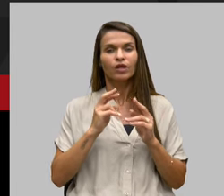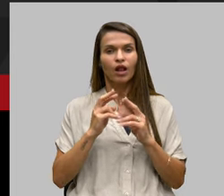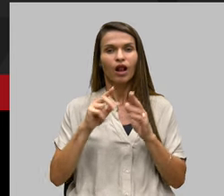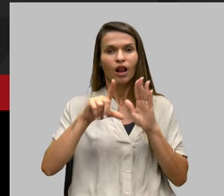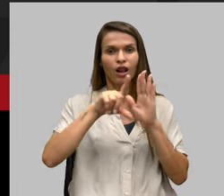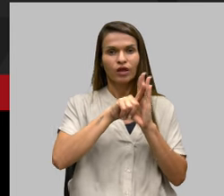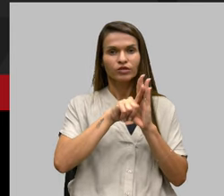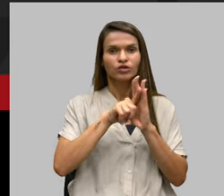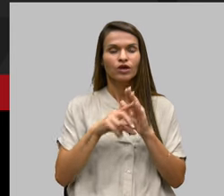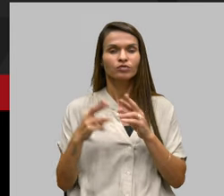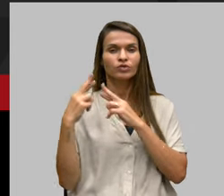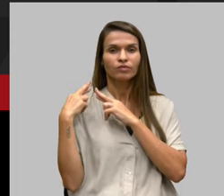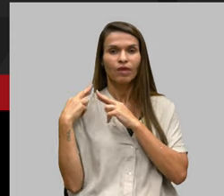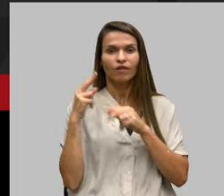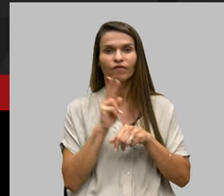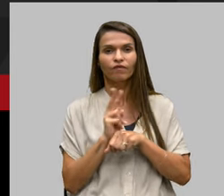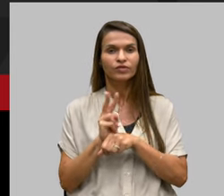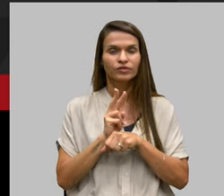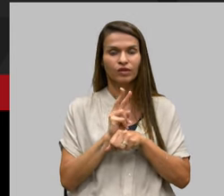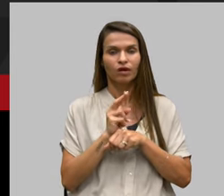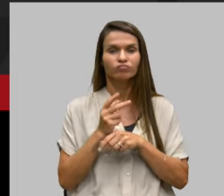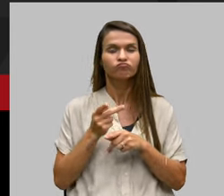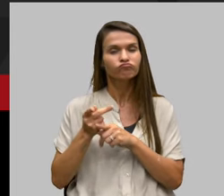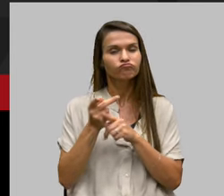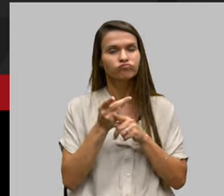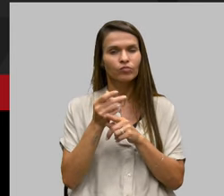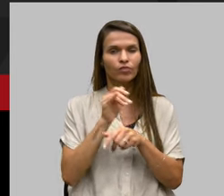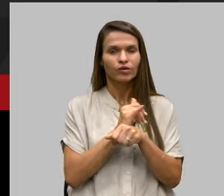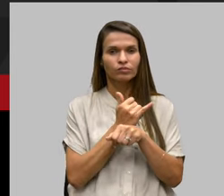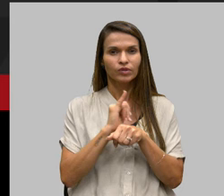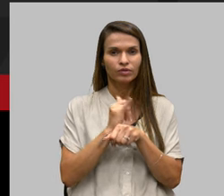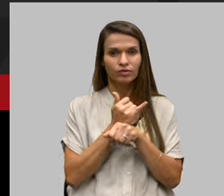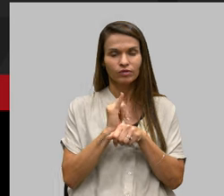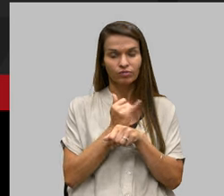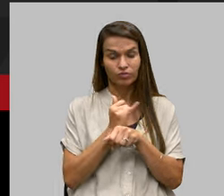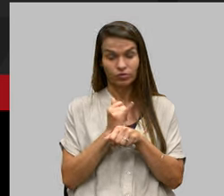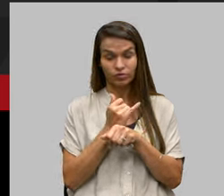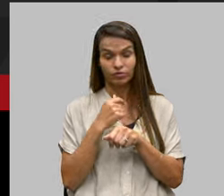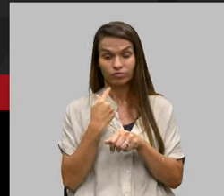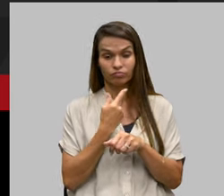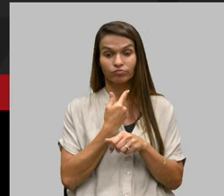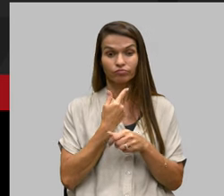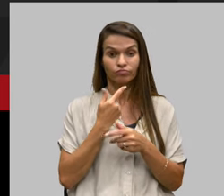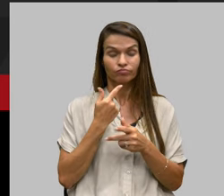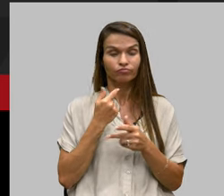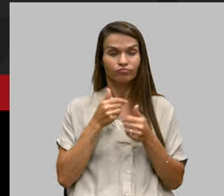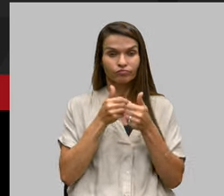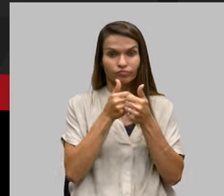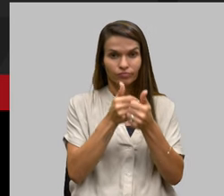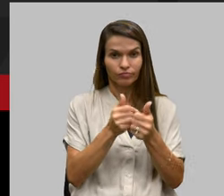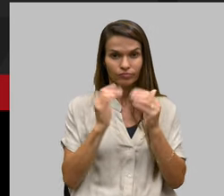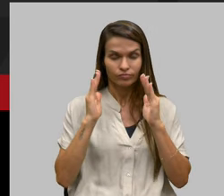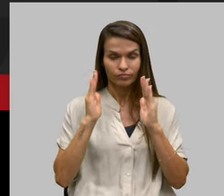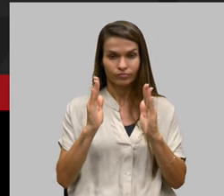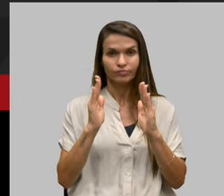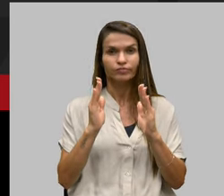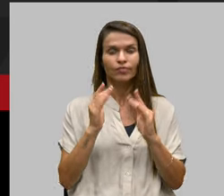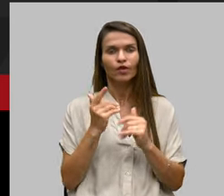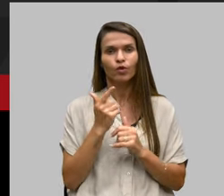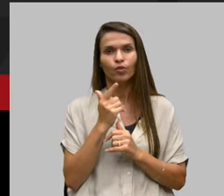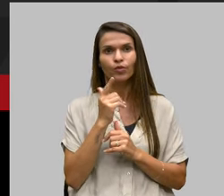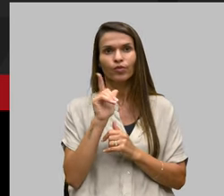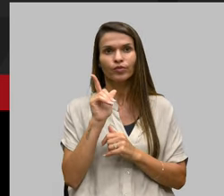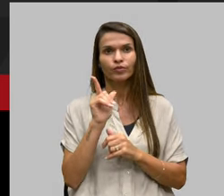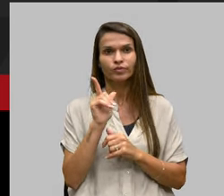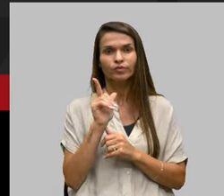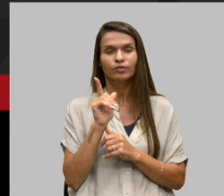fiscal E aí nós fomos procurar algumas alternativas e uma alternativa que a gente que a gente seguiu naquele momento foi até uma que o próprio eh